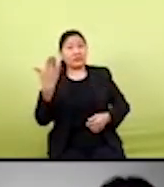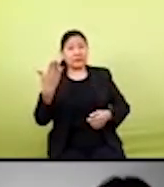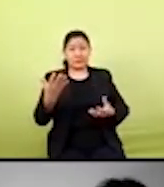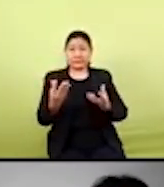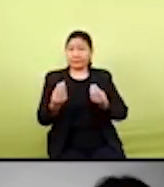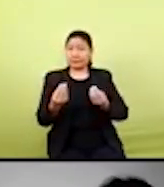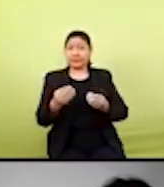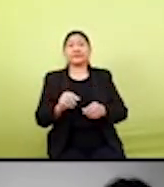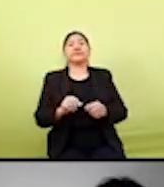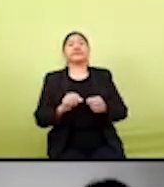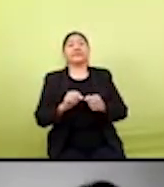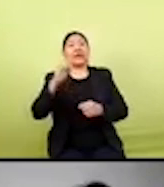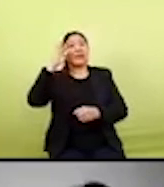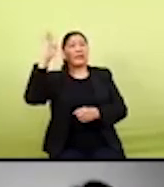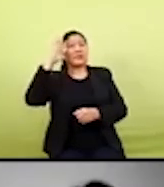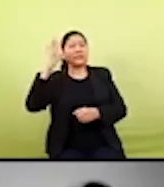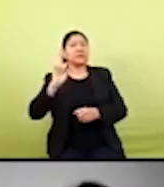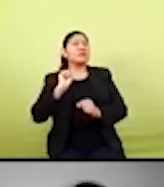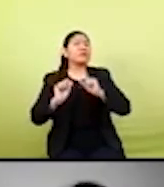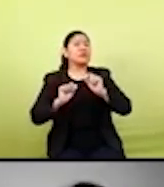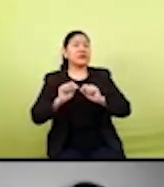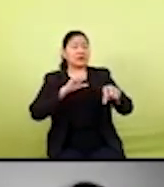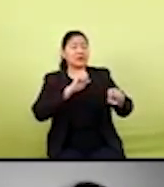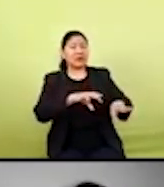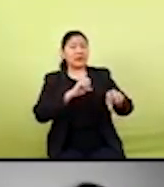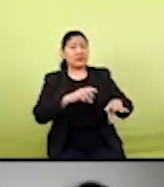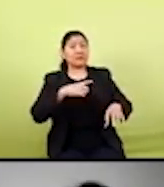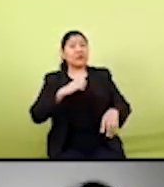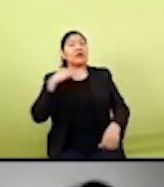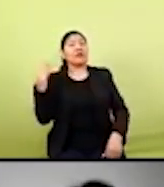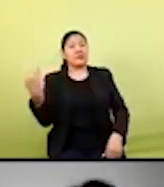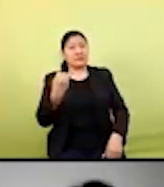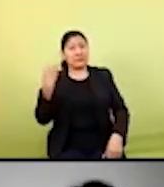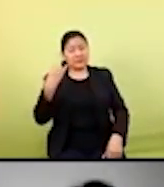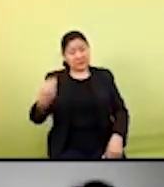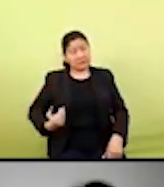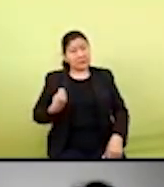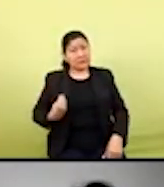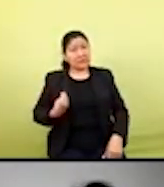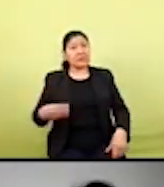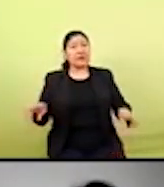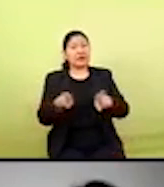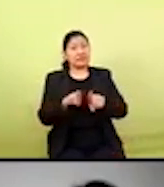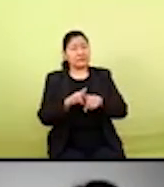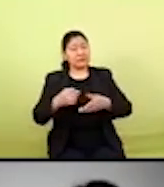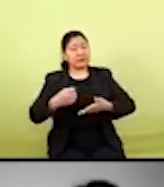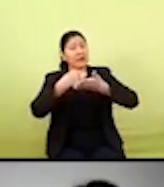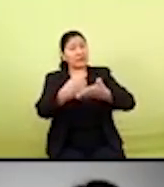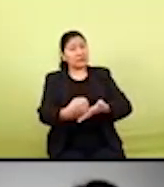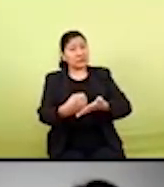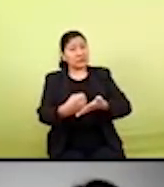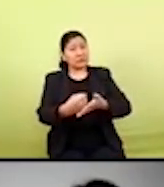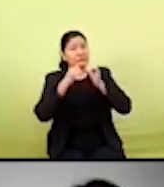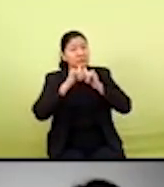E lembrando que a educação, ela é um fator fundamental, né, para a prevenção e erradicação da violência.